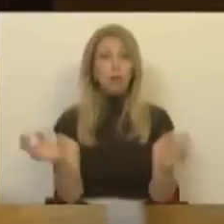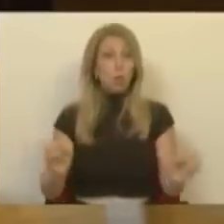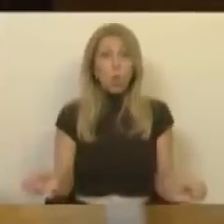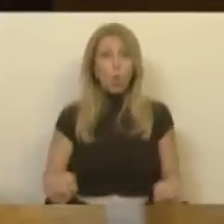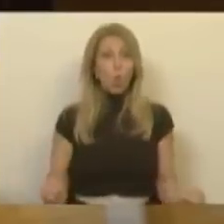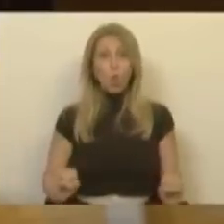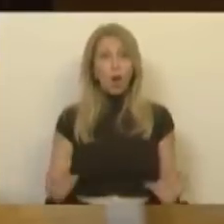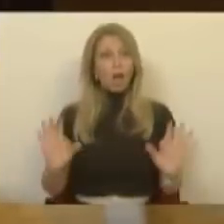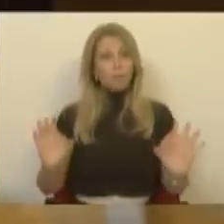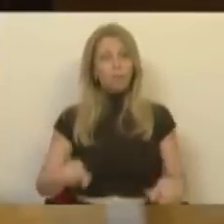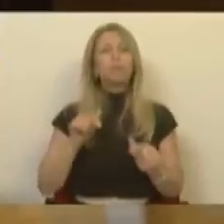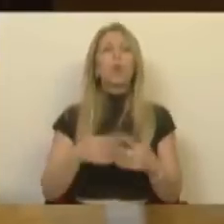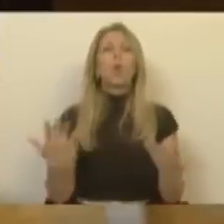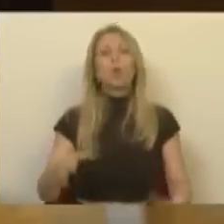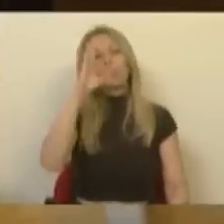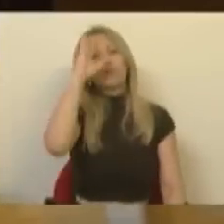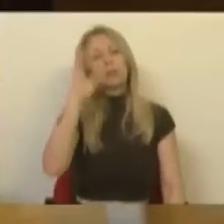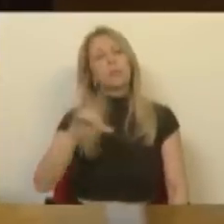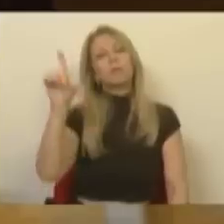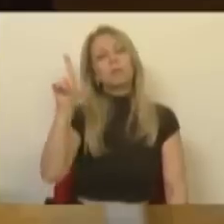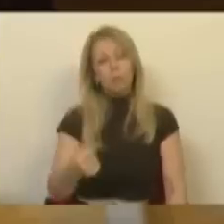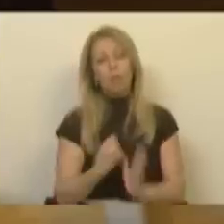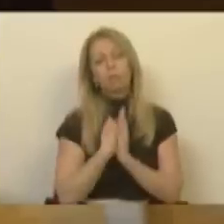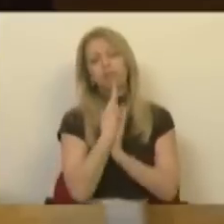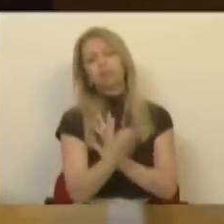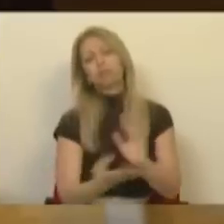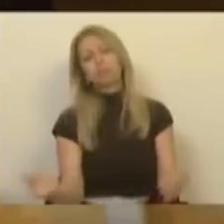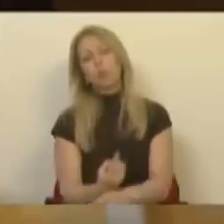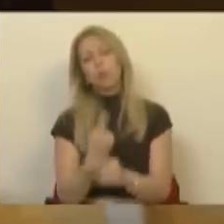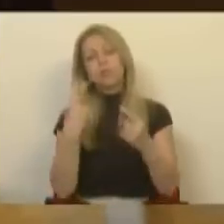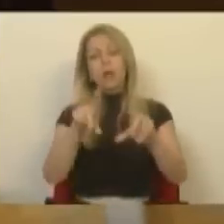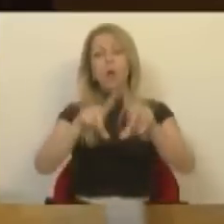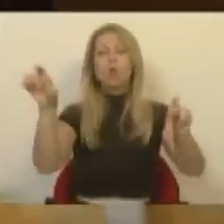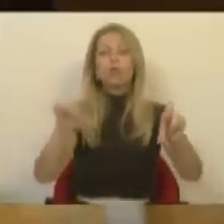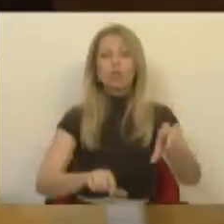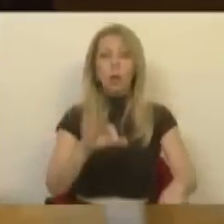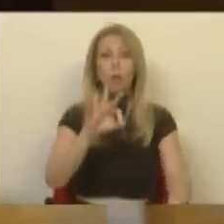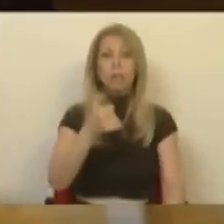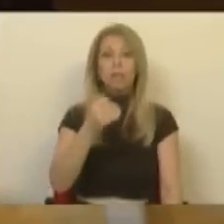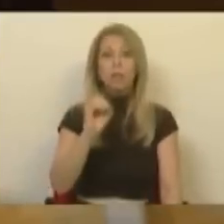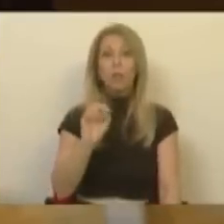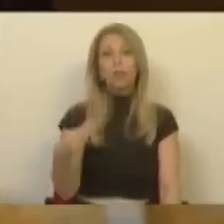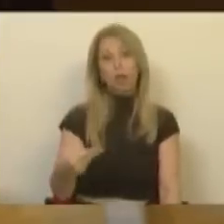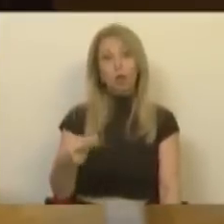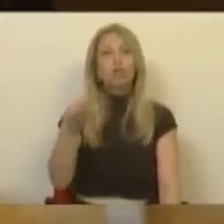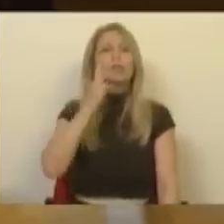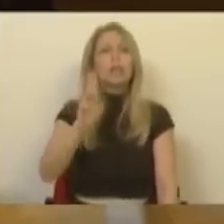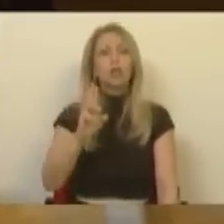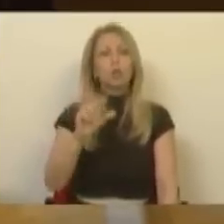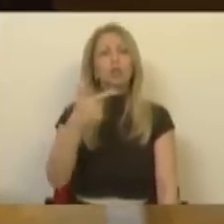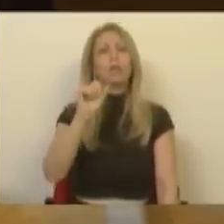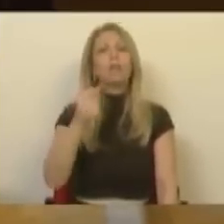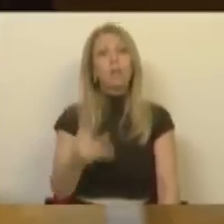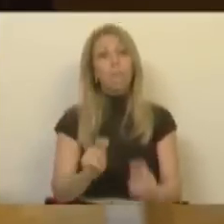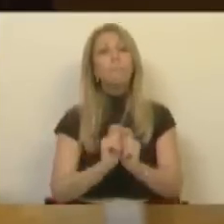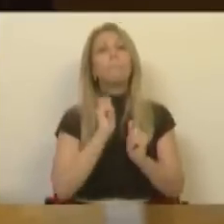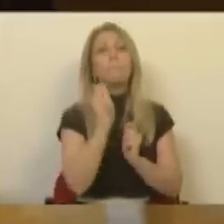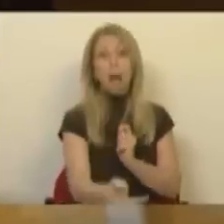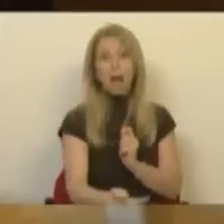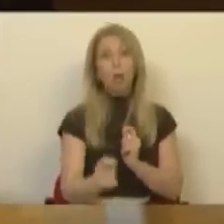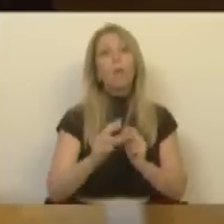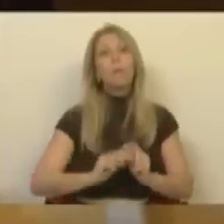sabemos também que no meio de muitas outras coisas há um cheque de 450 € para diretores Da TAP pagos para se